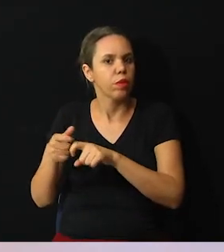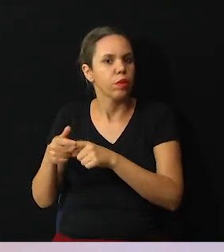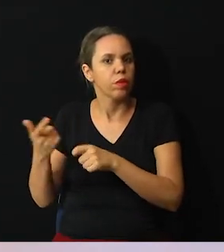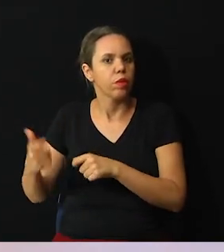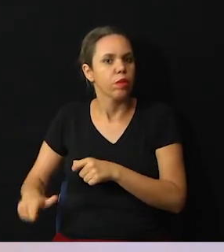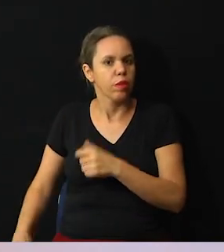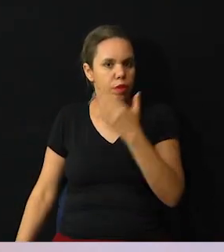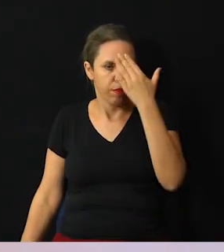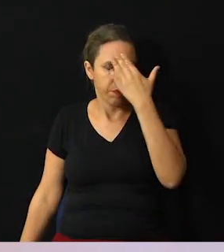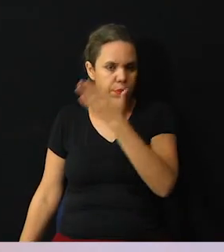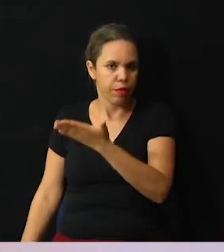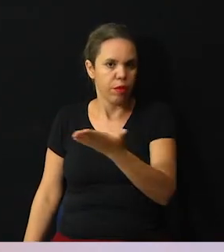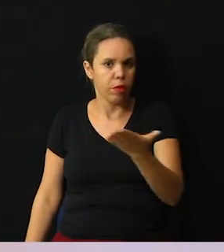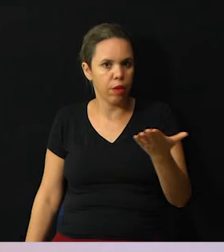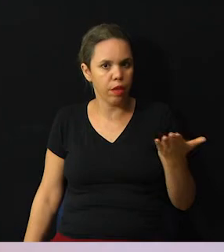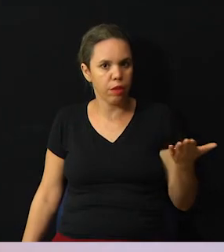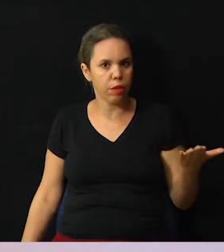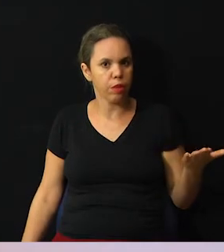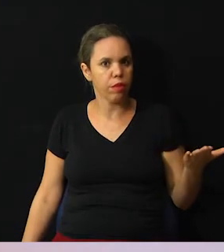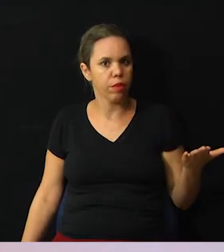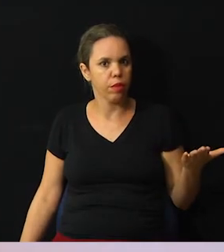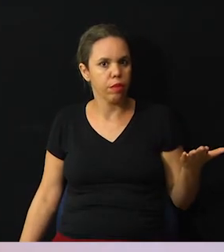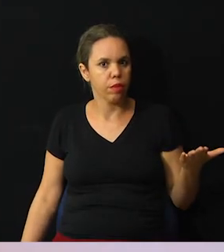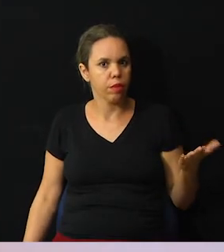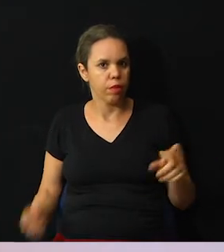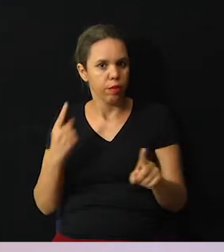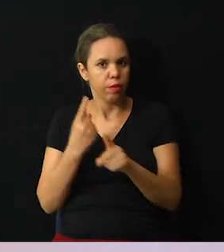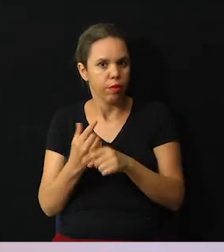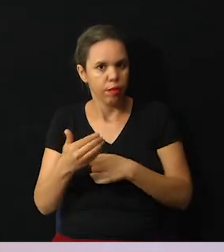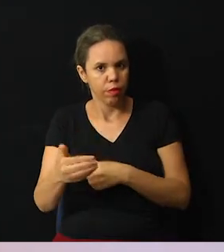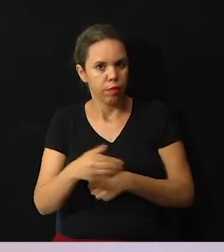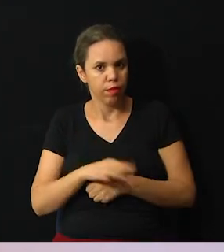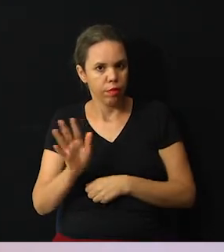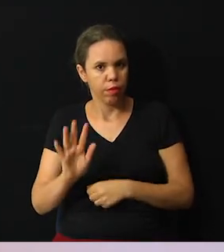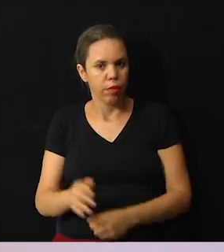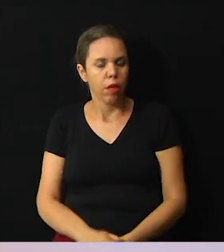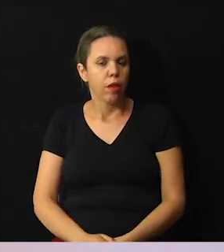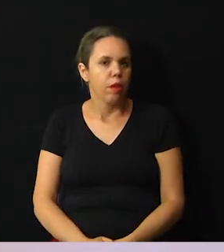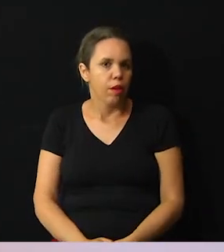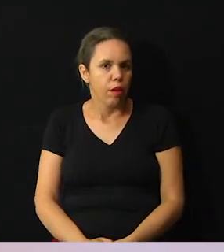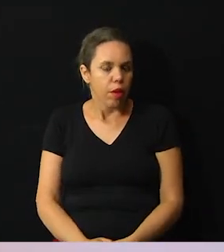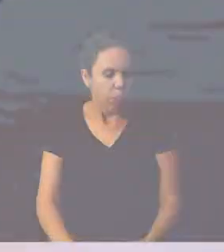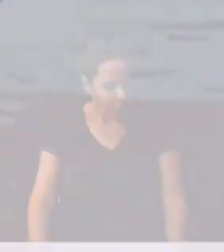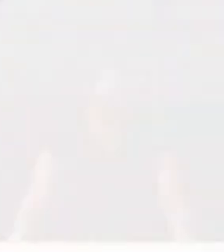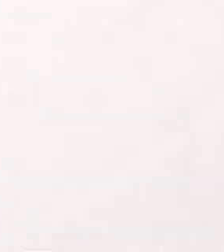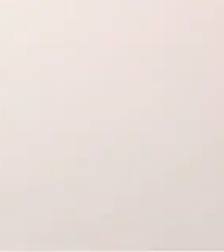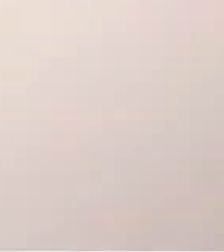especialista. Mais uma vez, muito obrigada, se cuida e a gente se vê na próxima edição. Tchau!